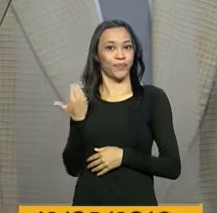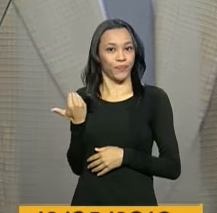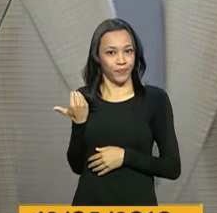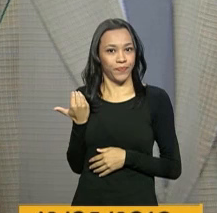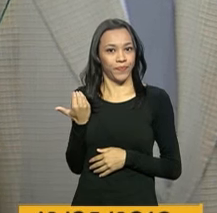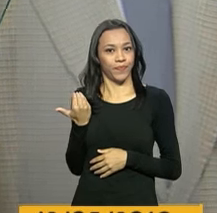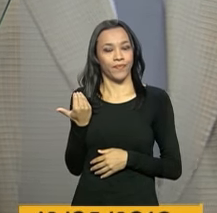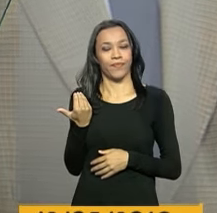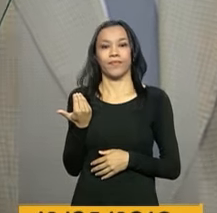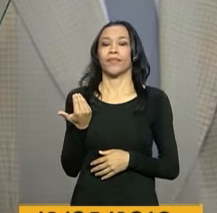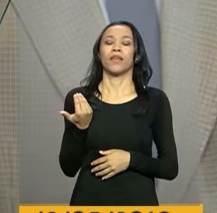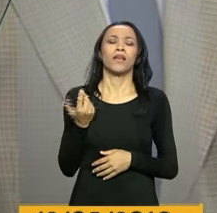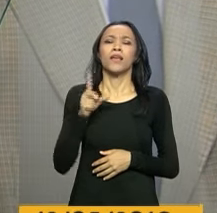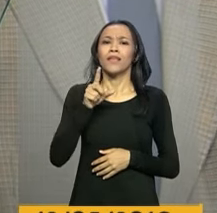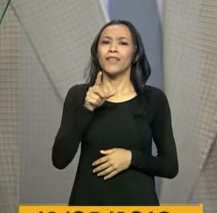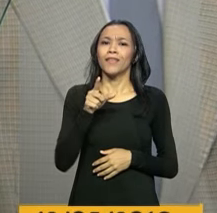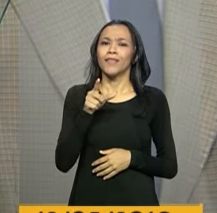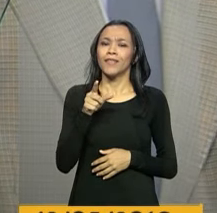que indispensável seria